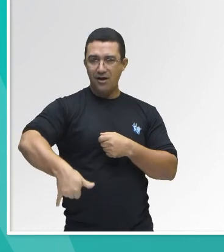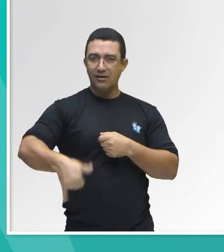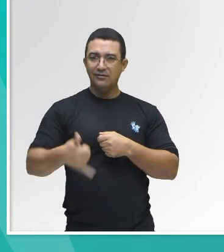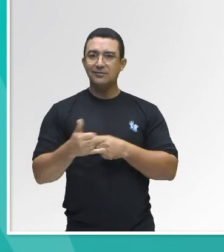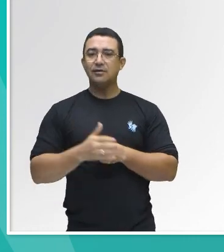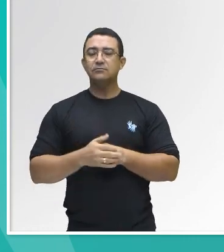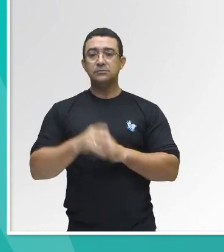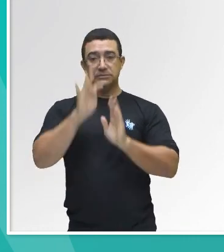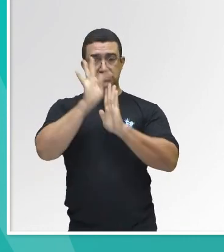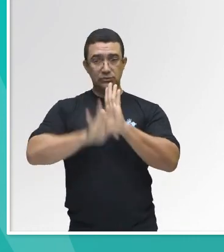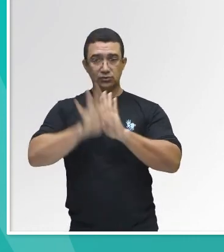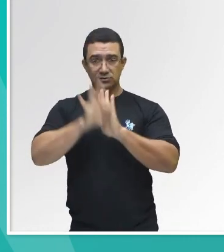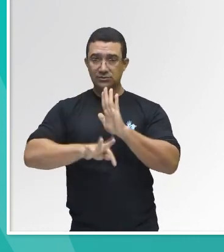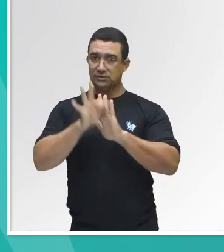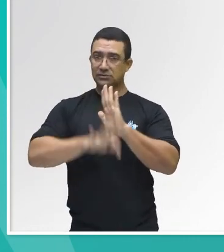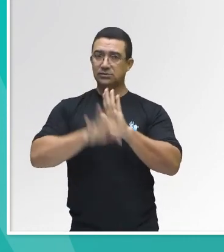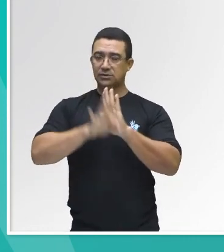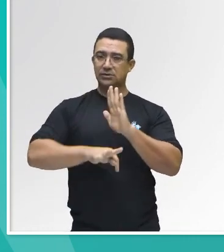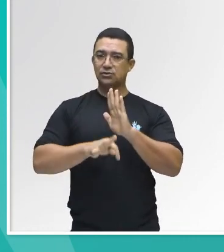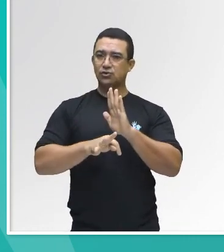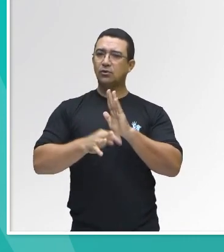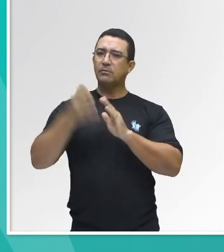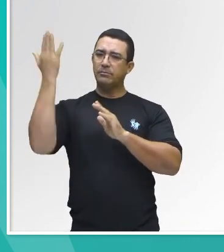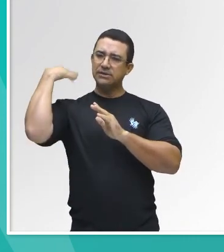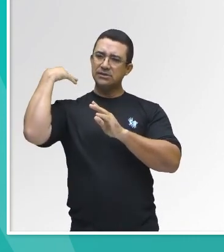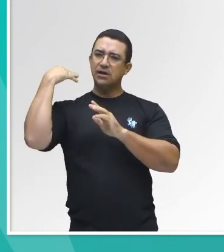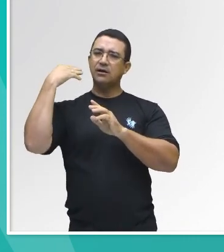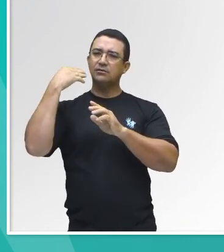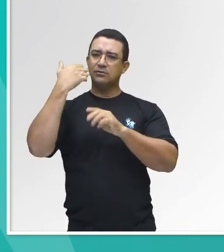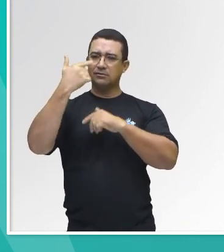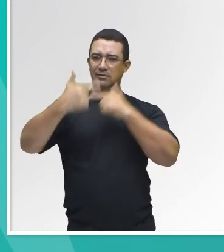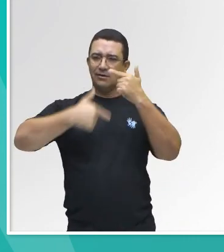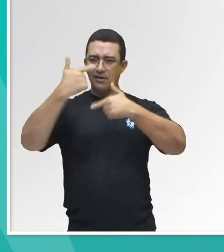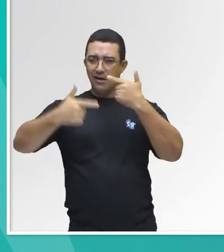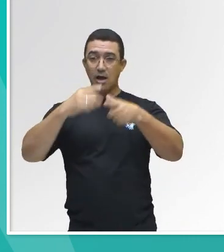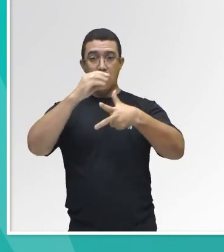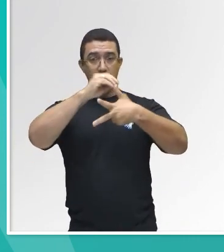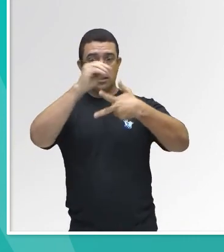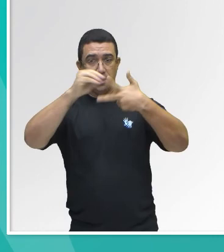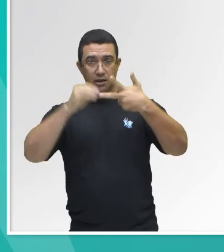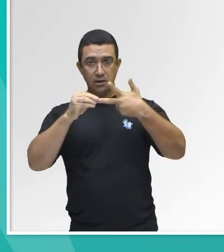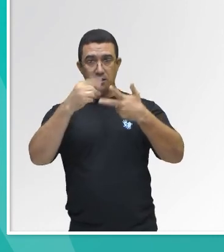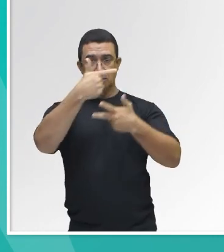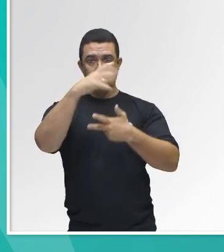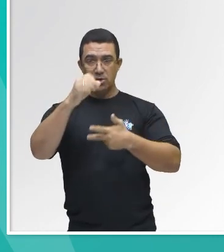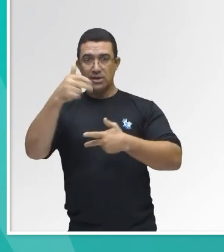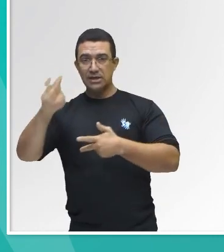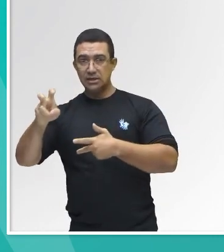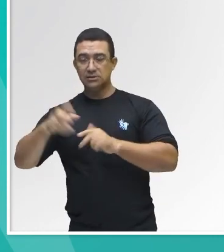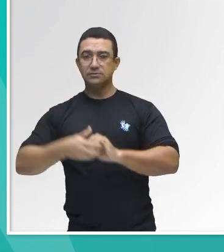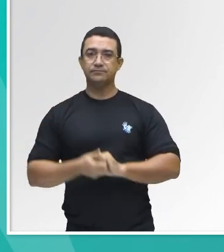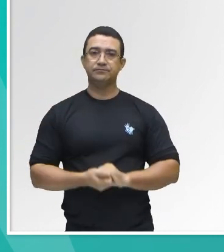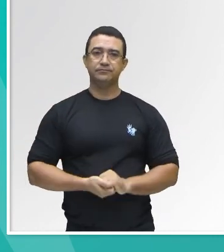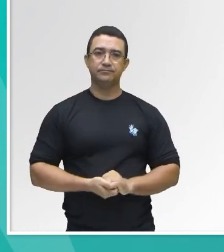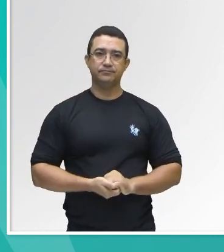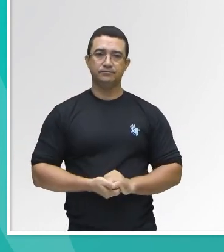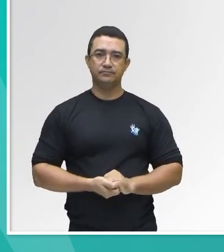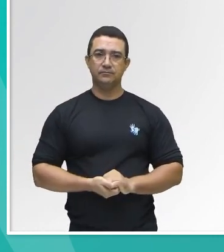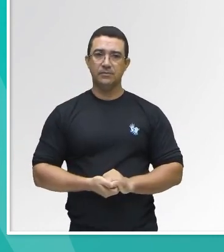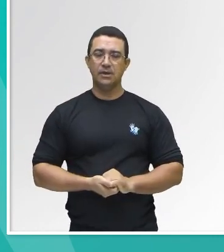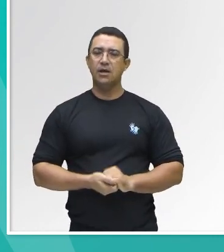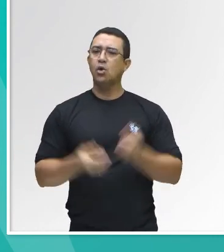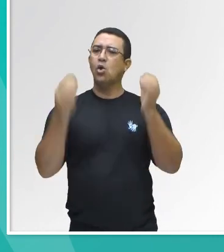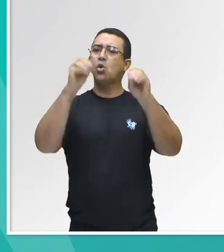foi trabalhado, como eu falei para vocês, no Enem de 2015 e tinha aqui, ele colocou a seguinte pergunta,